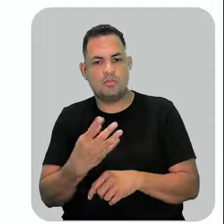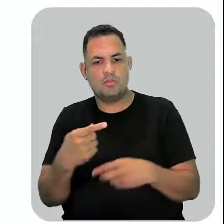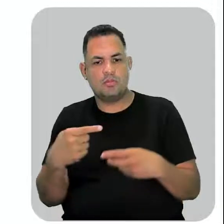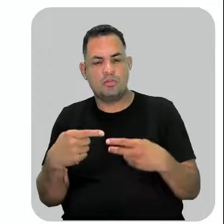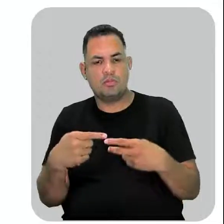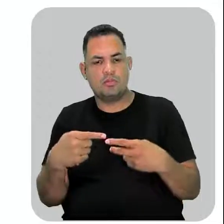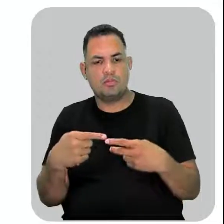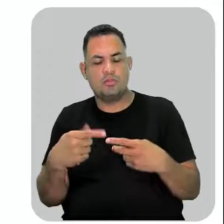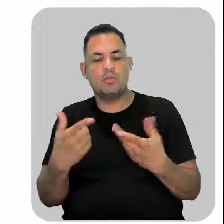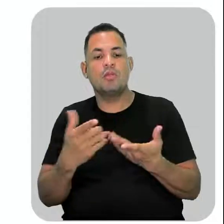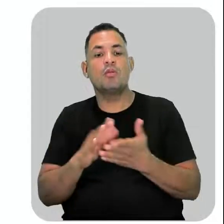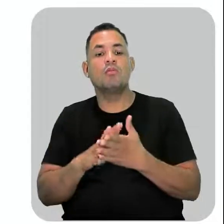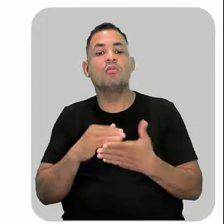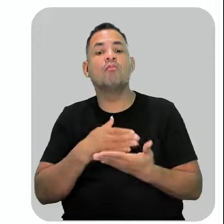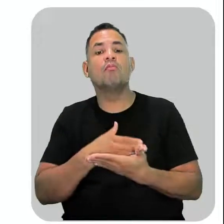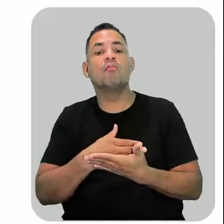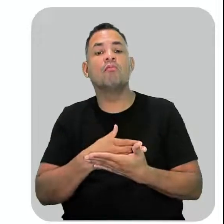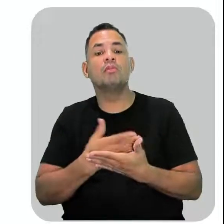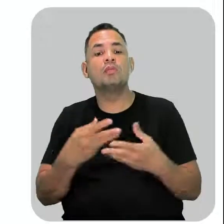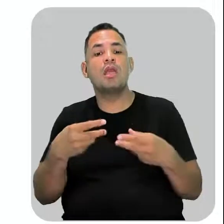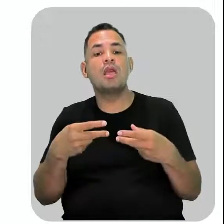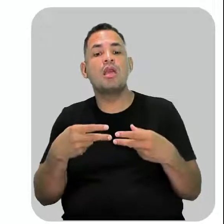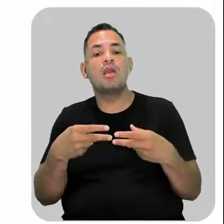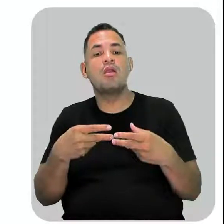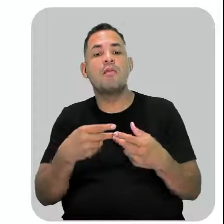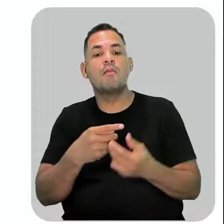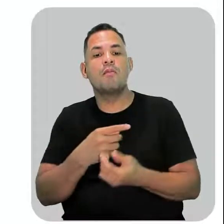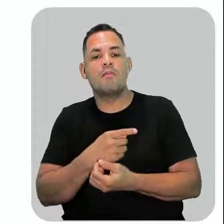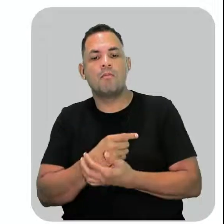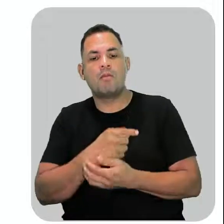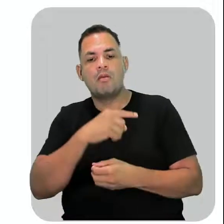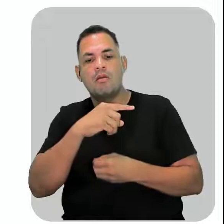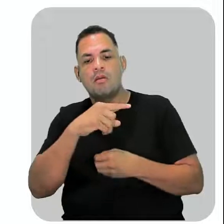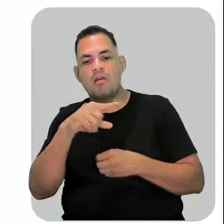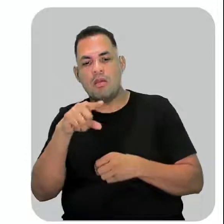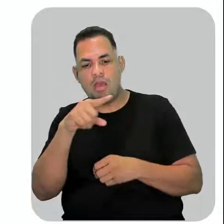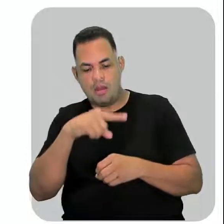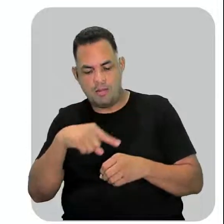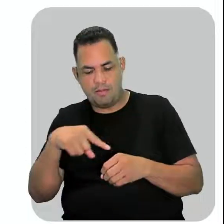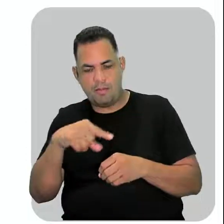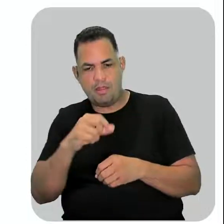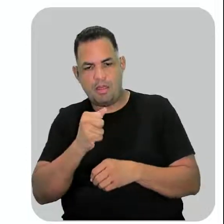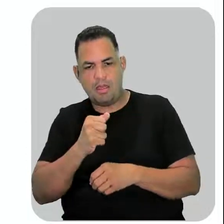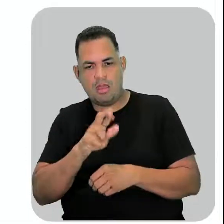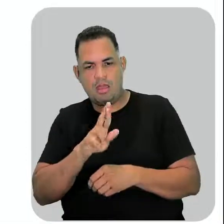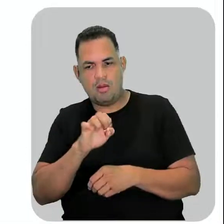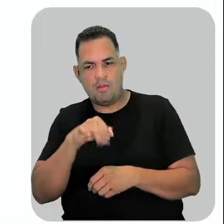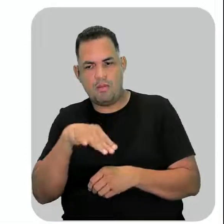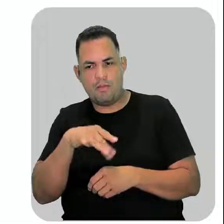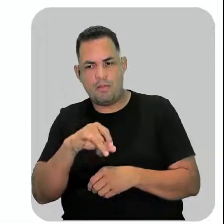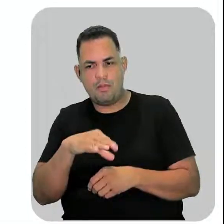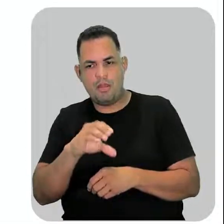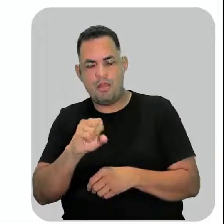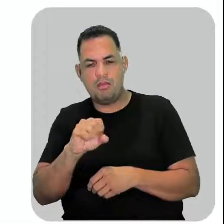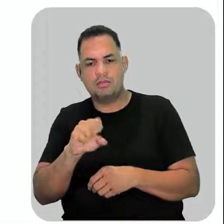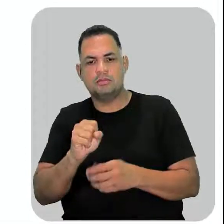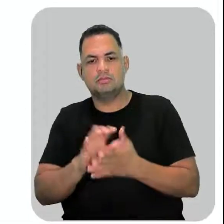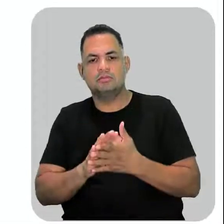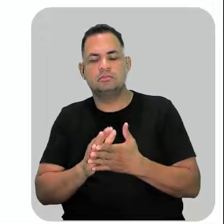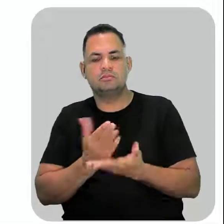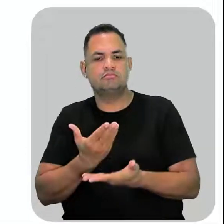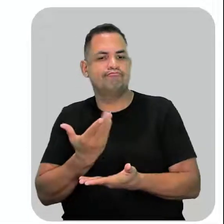ligações. Então, onde nós temos a junção de anéis aromáticos, esses carbonos não recebem